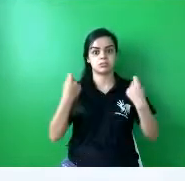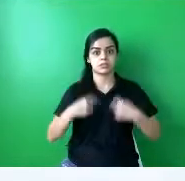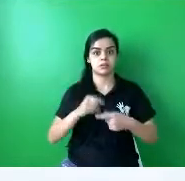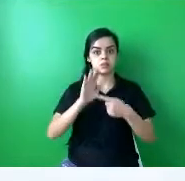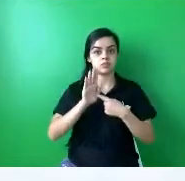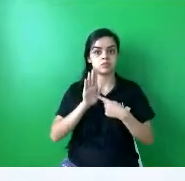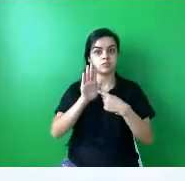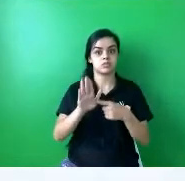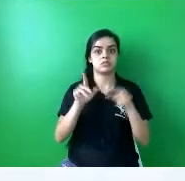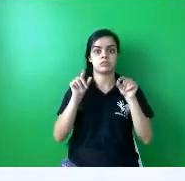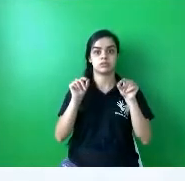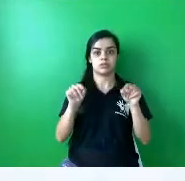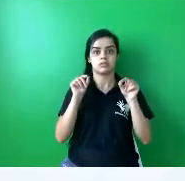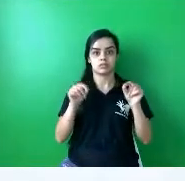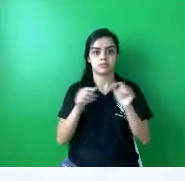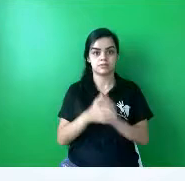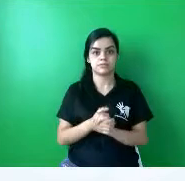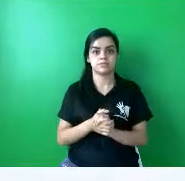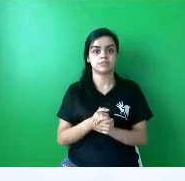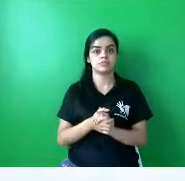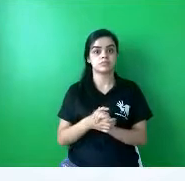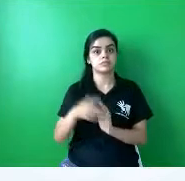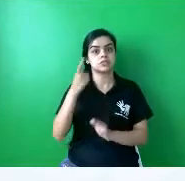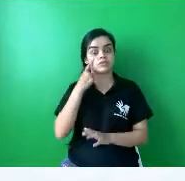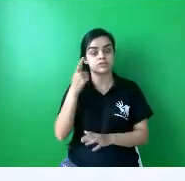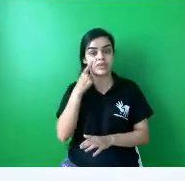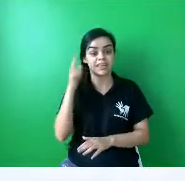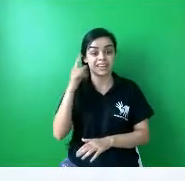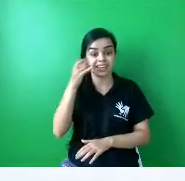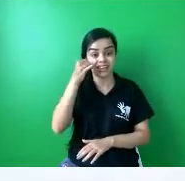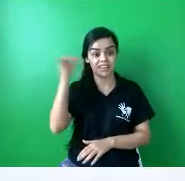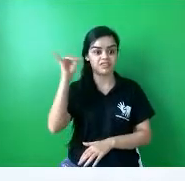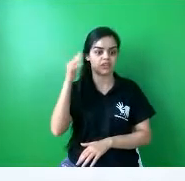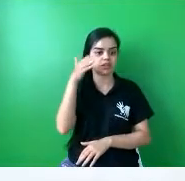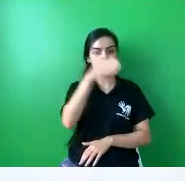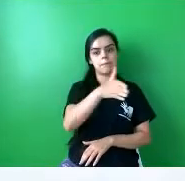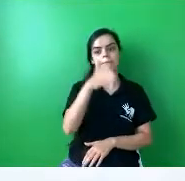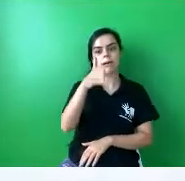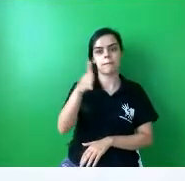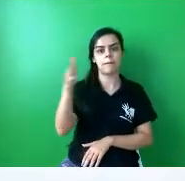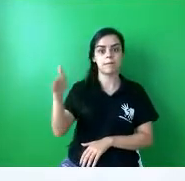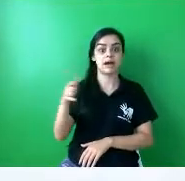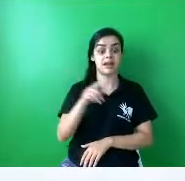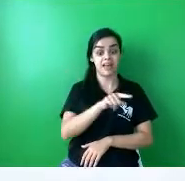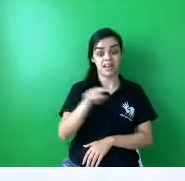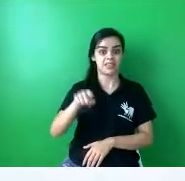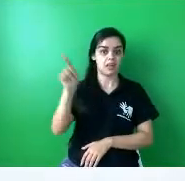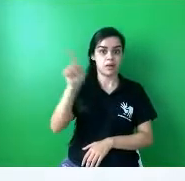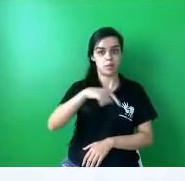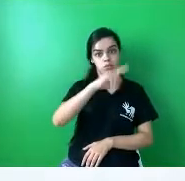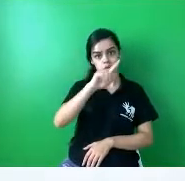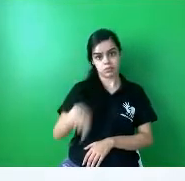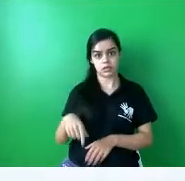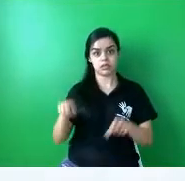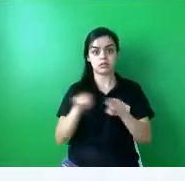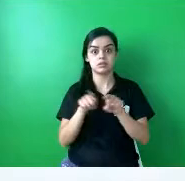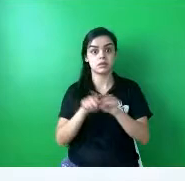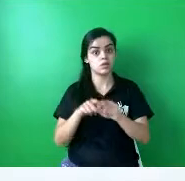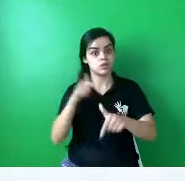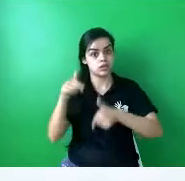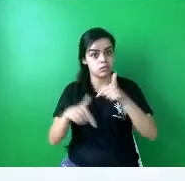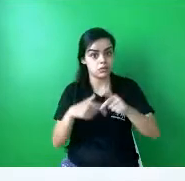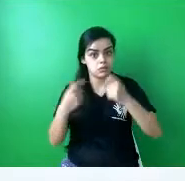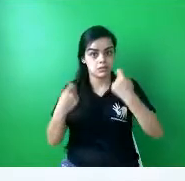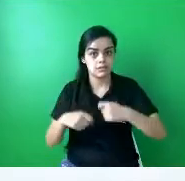destacar, né, e eliminar o acesso a essas áreas comuns. Inclusive, o trabalhador ele